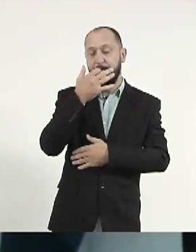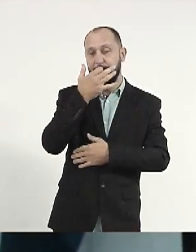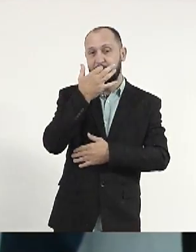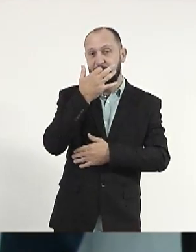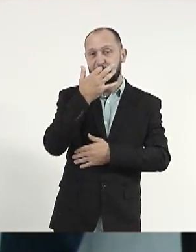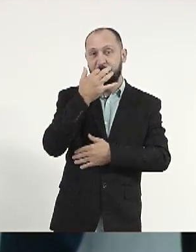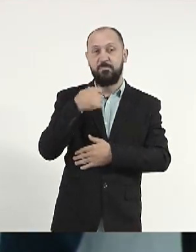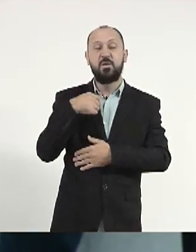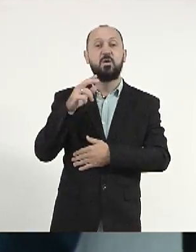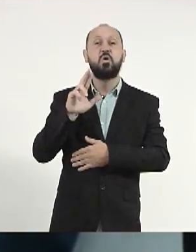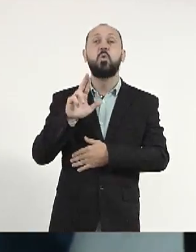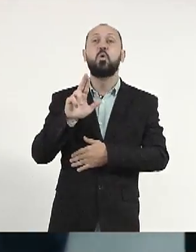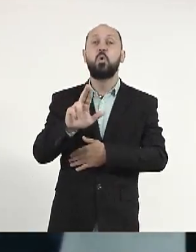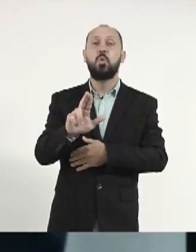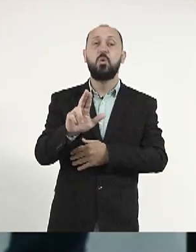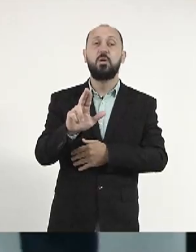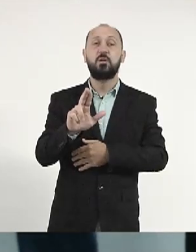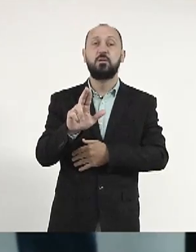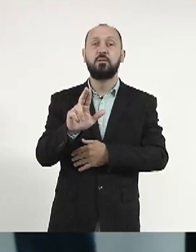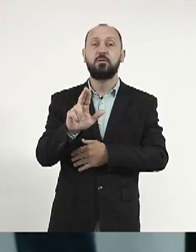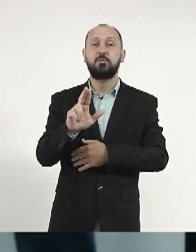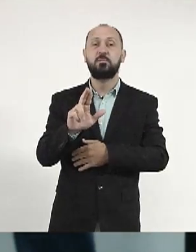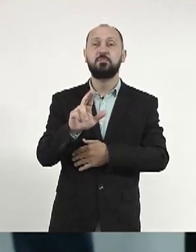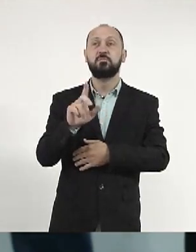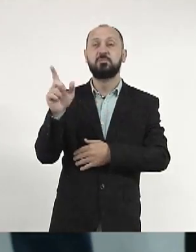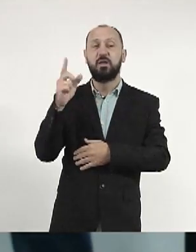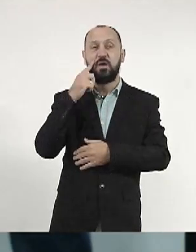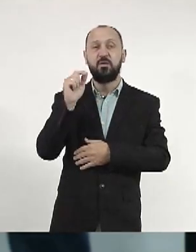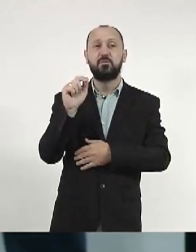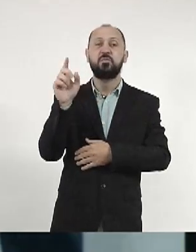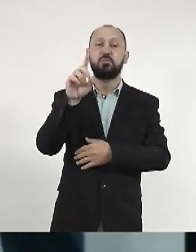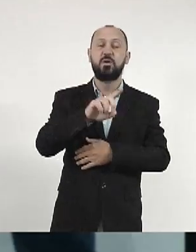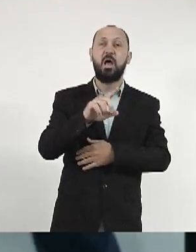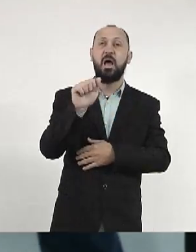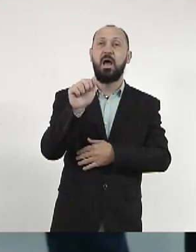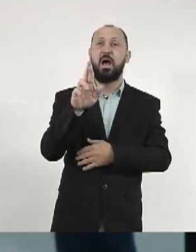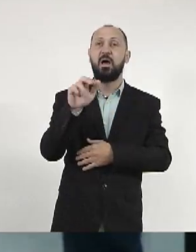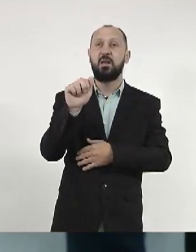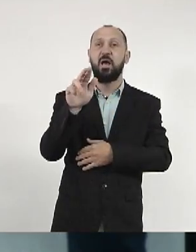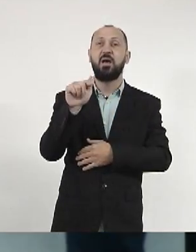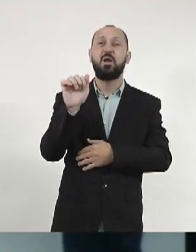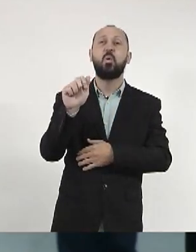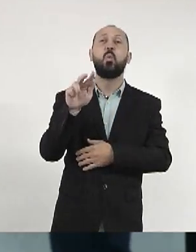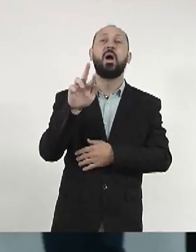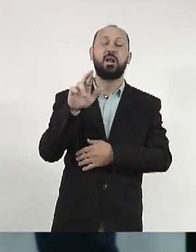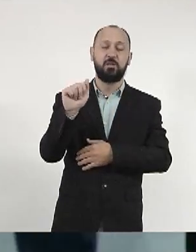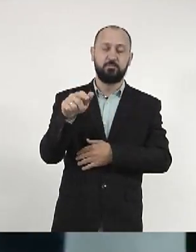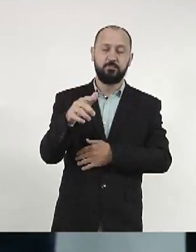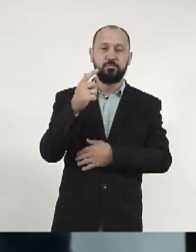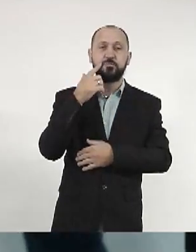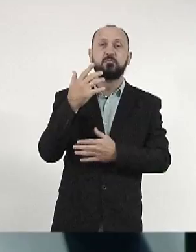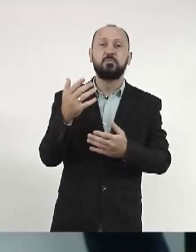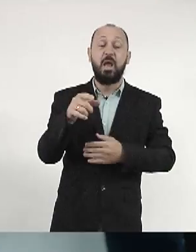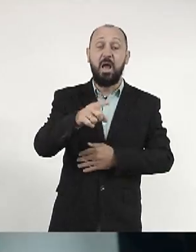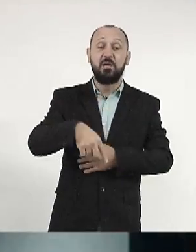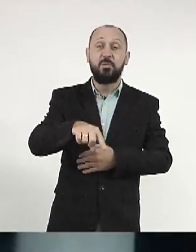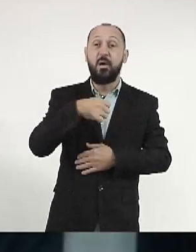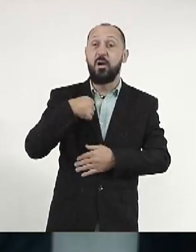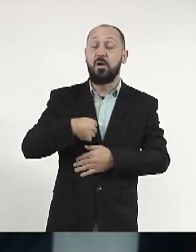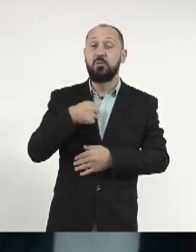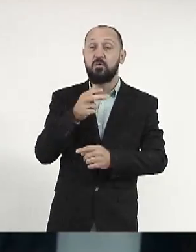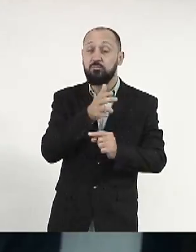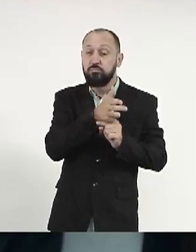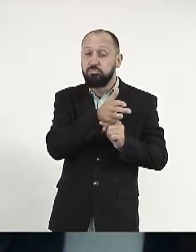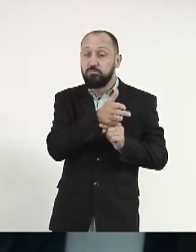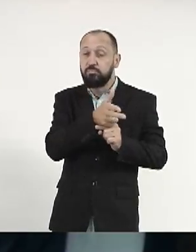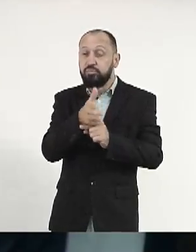Luiz Inácio Lula da Silva, estava em Araraquara, no dia que aconteceu isso. Então, as pessoas que foi